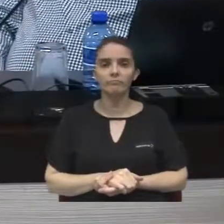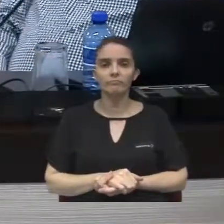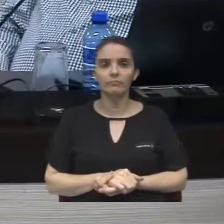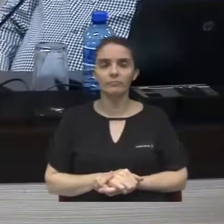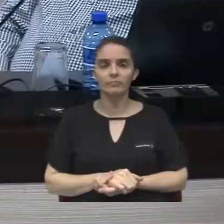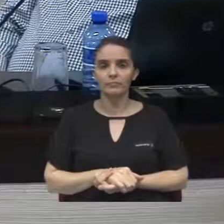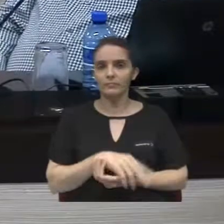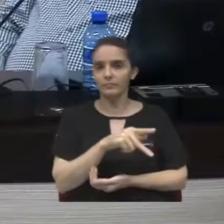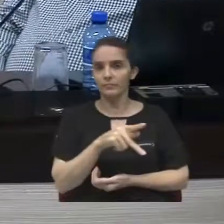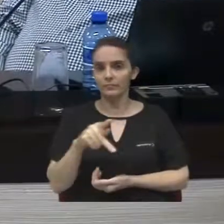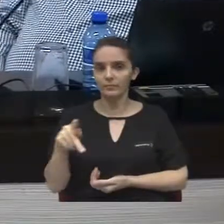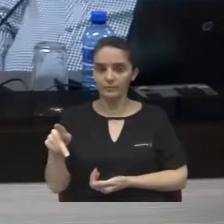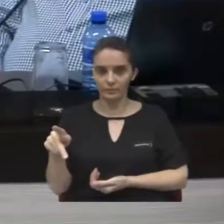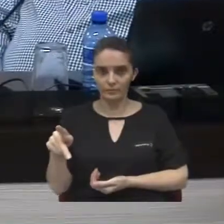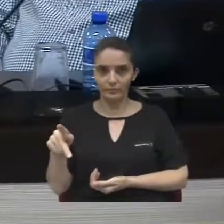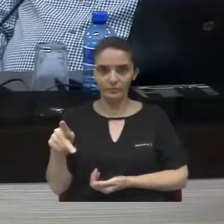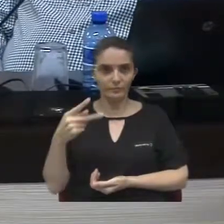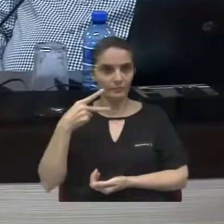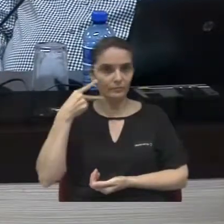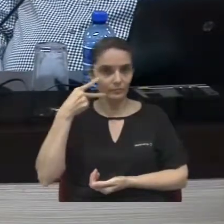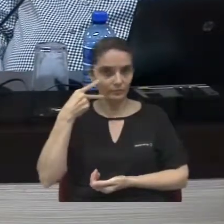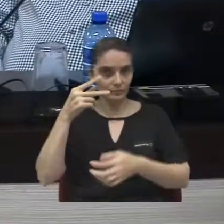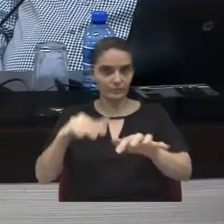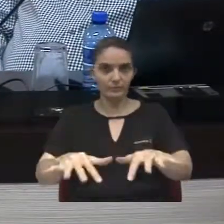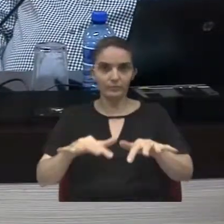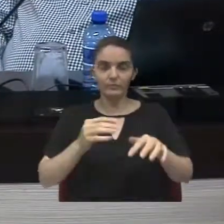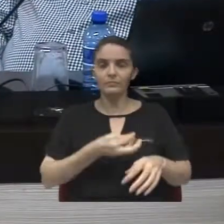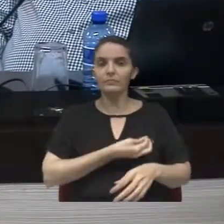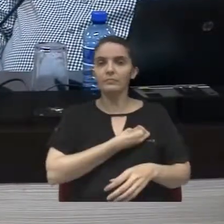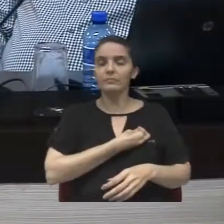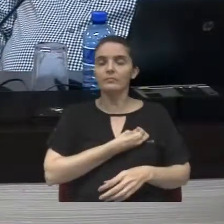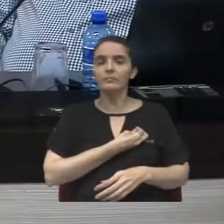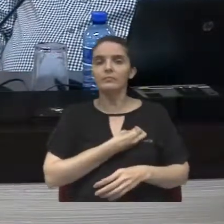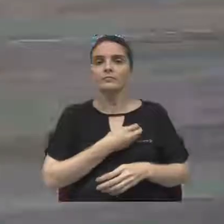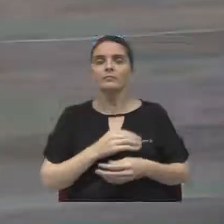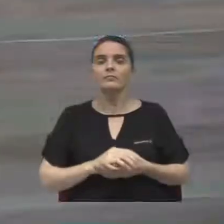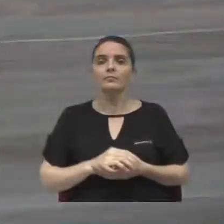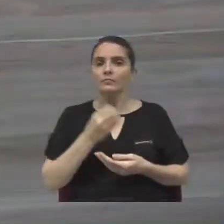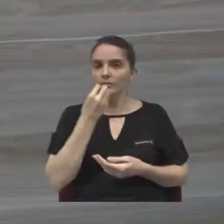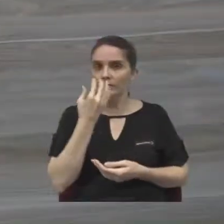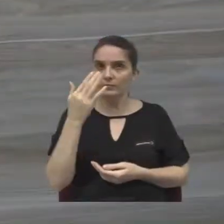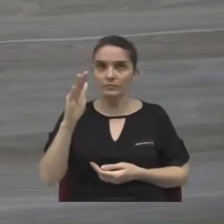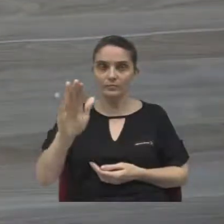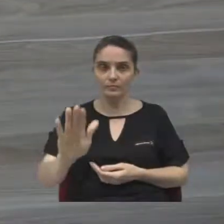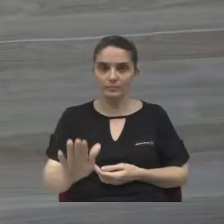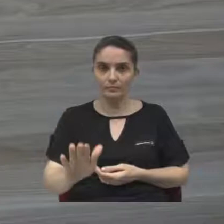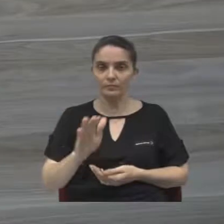Senhor presidente, nobres pares, público presente, quem nos acompanha, boa tarde.